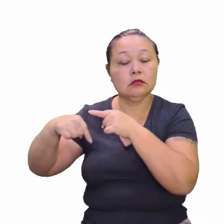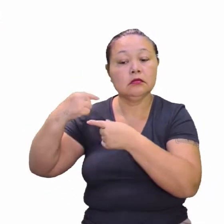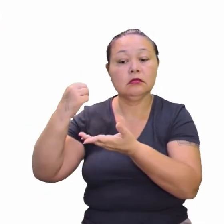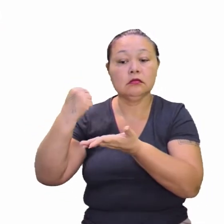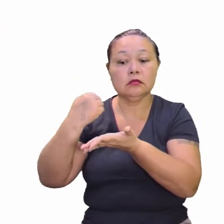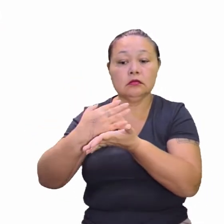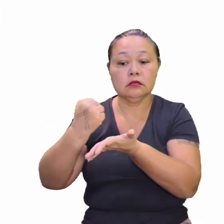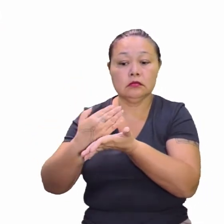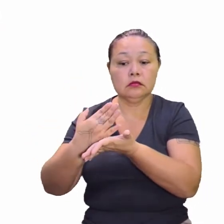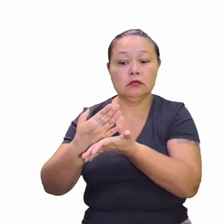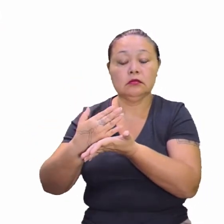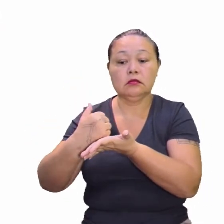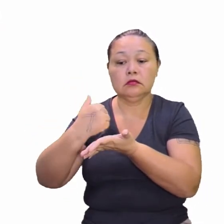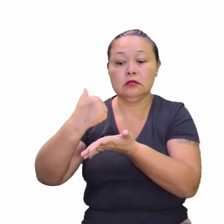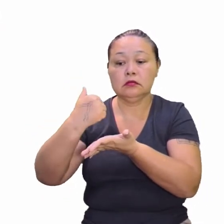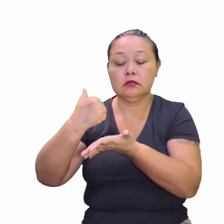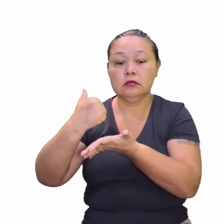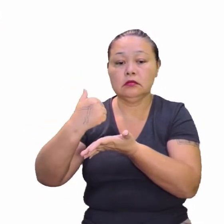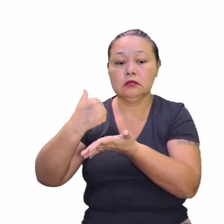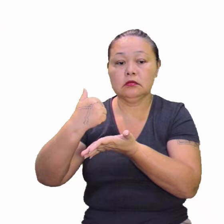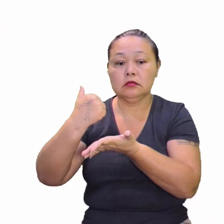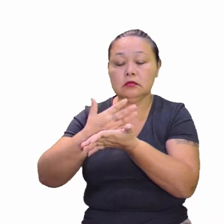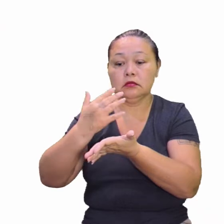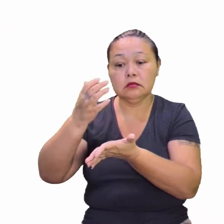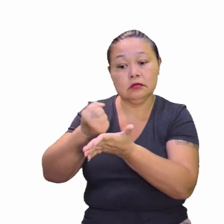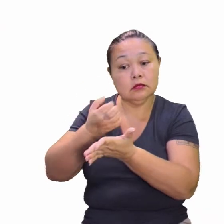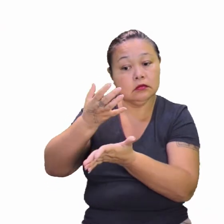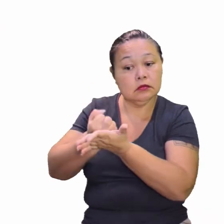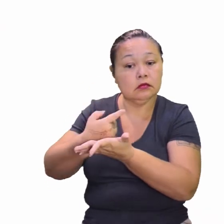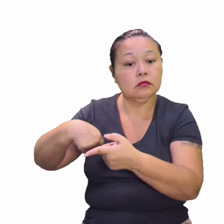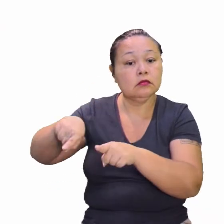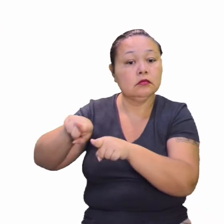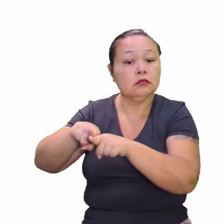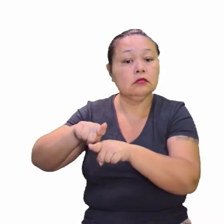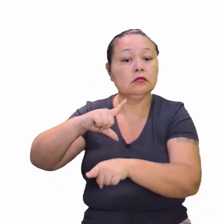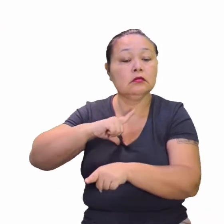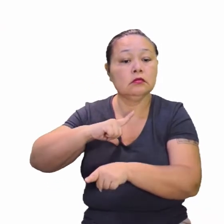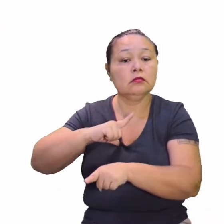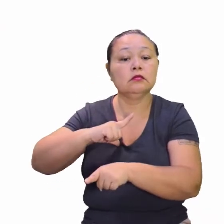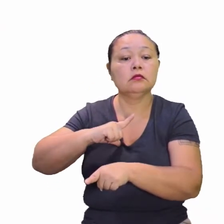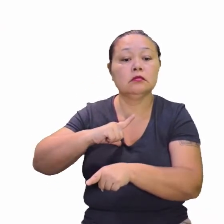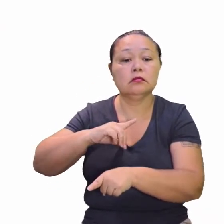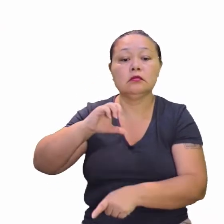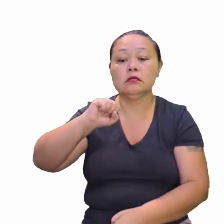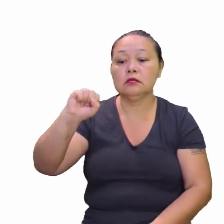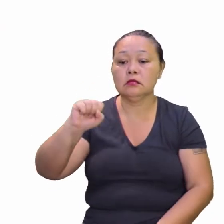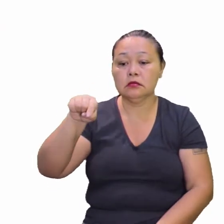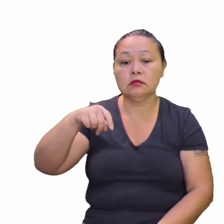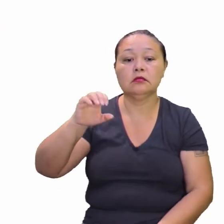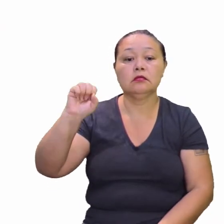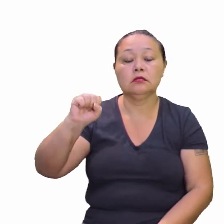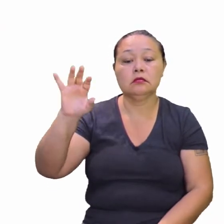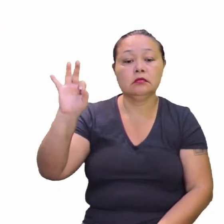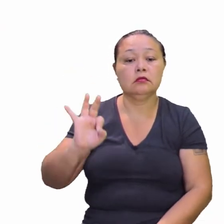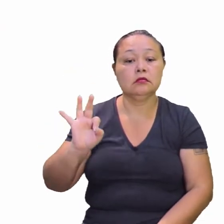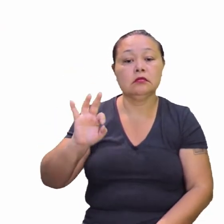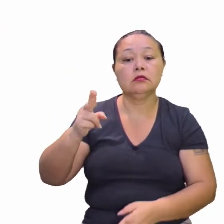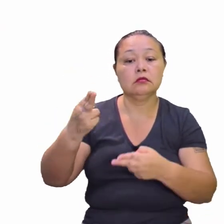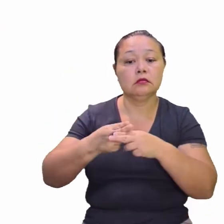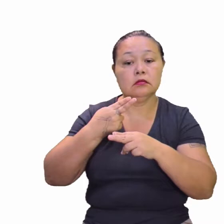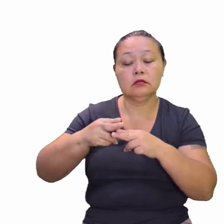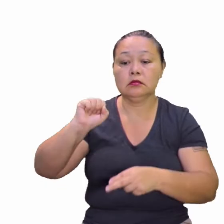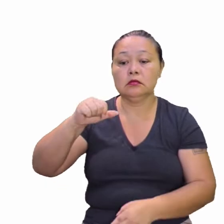Depois a mandioca... Agricultura familiar. Agricultura familiar. Depois nós temos a mandioca, com 88,8%.